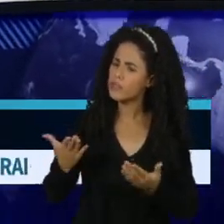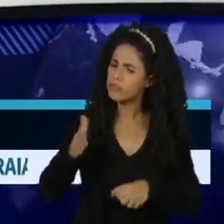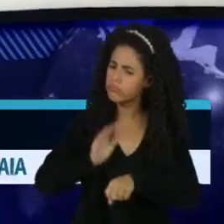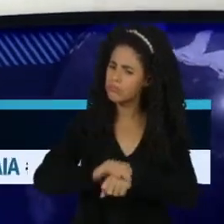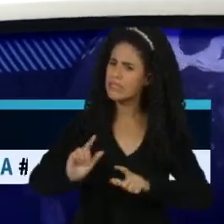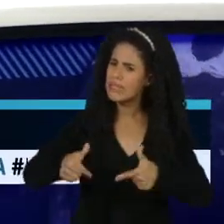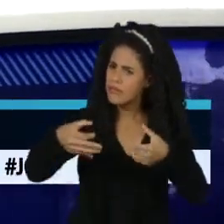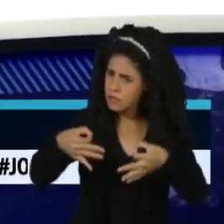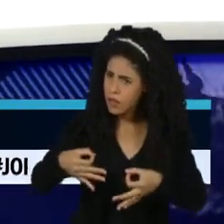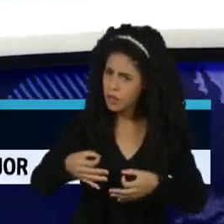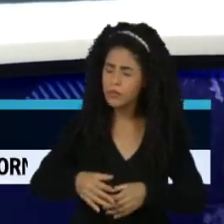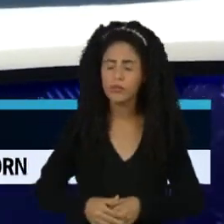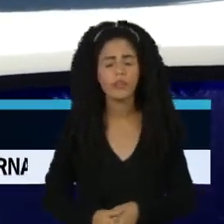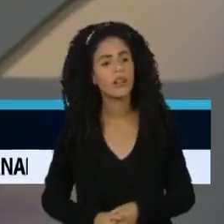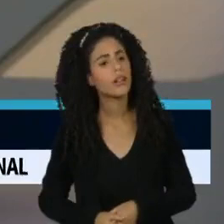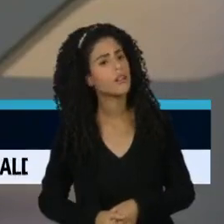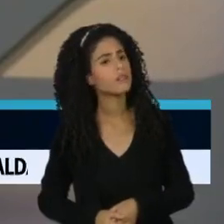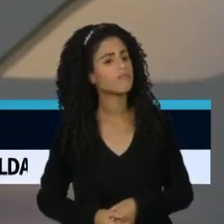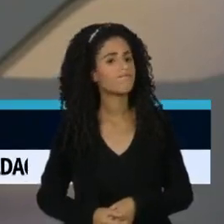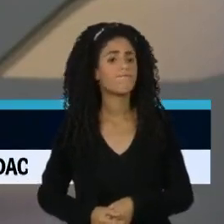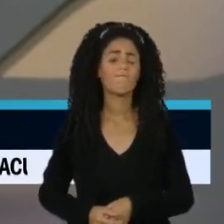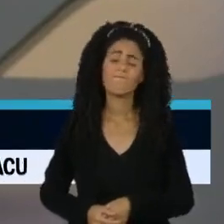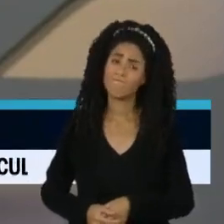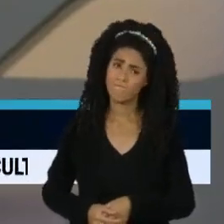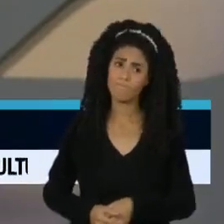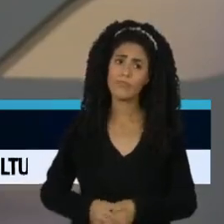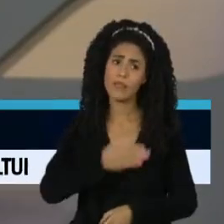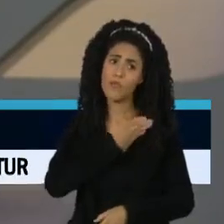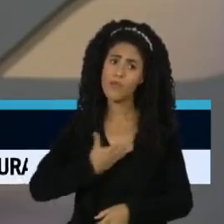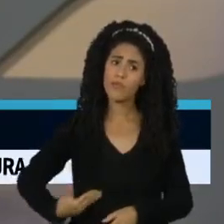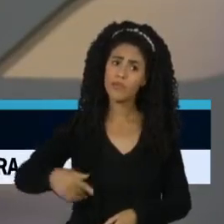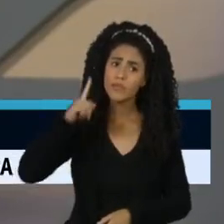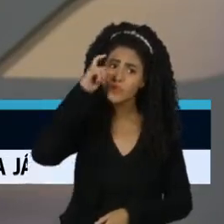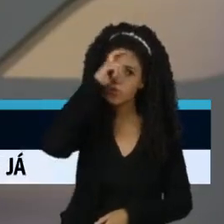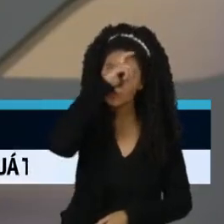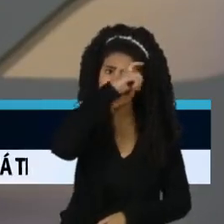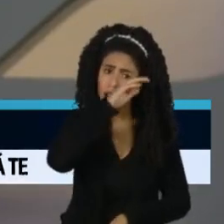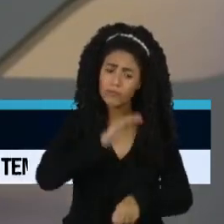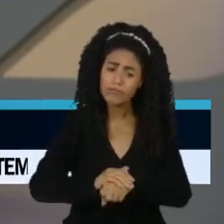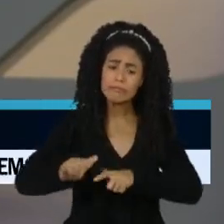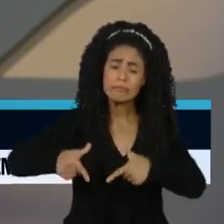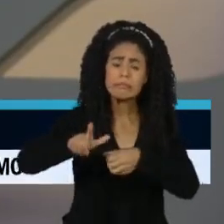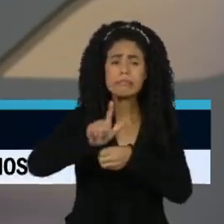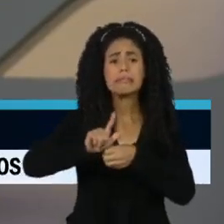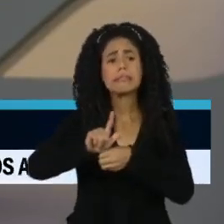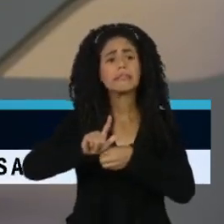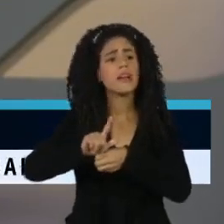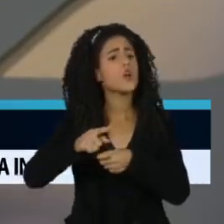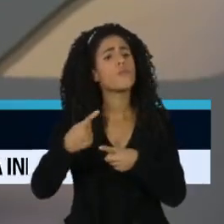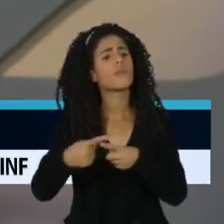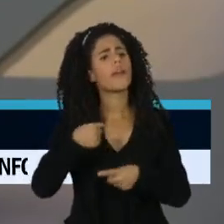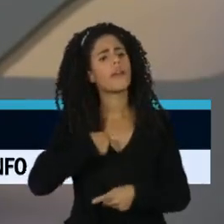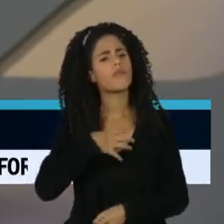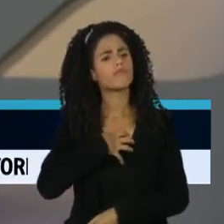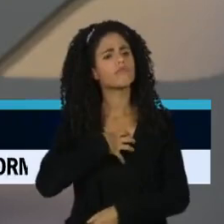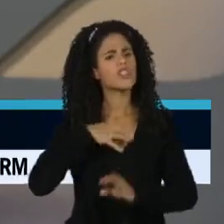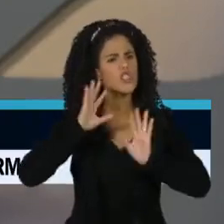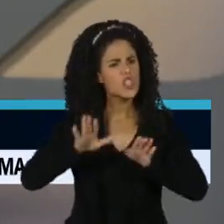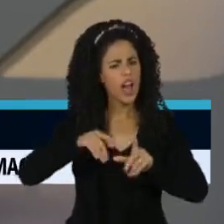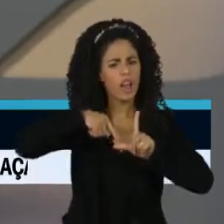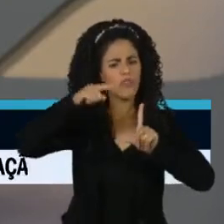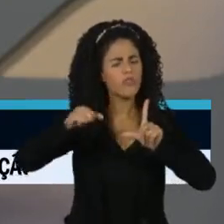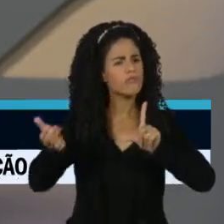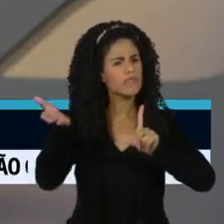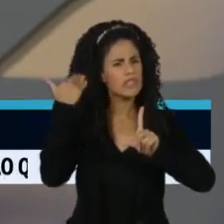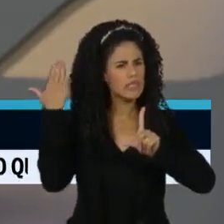adequada esse problema? Eu acho que o governo tem tido muita dificuldade nessa gestão, até porque eu que vivi muita inflação lá